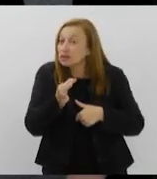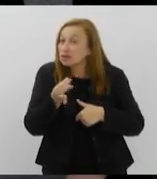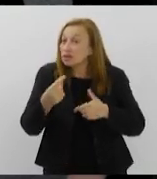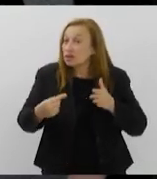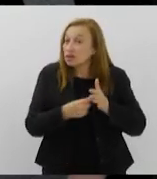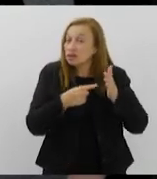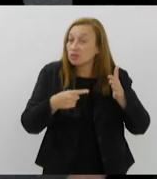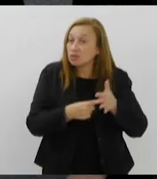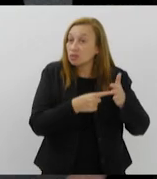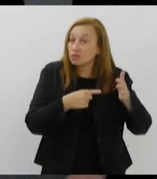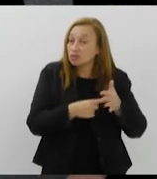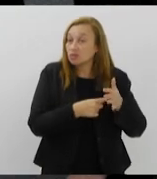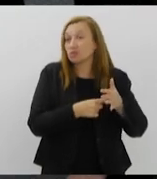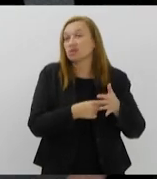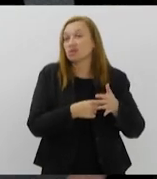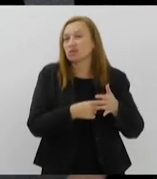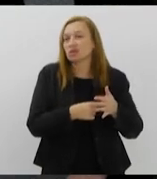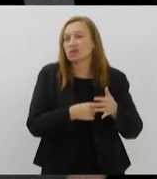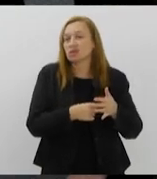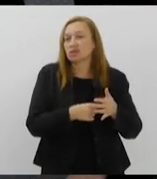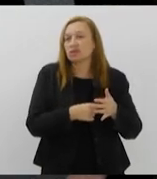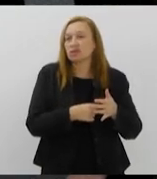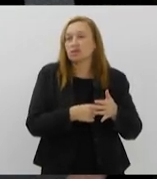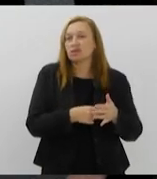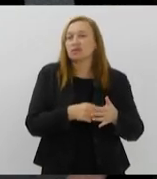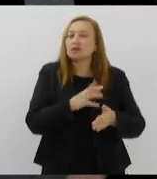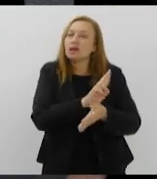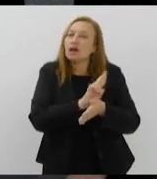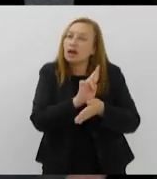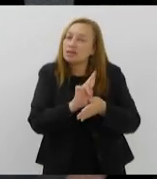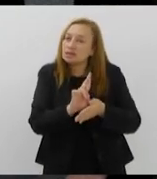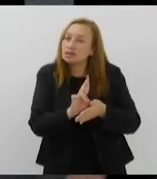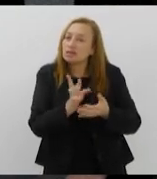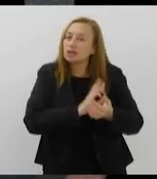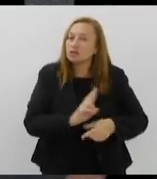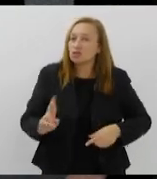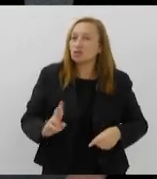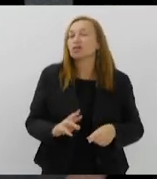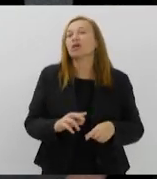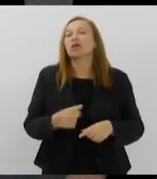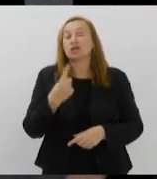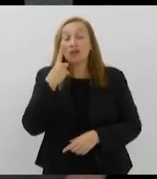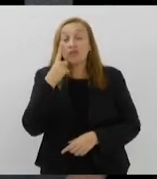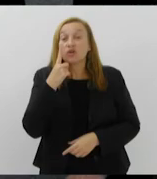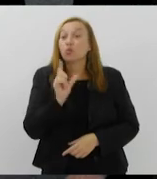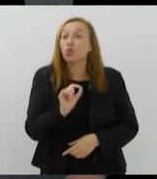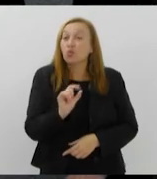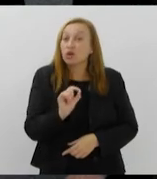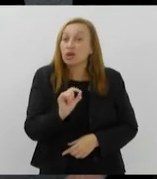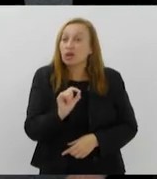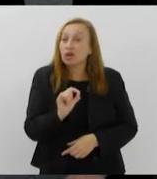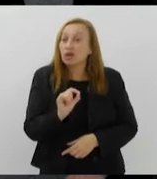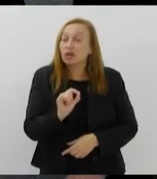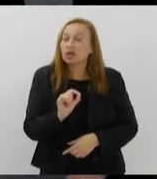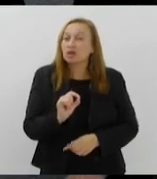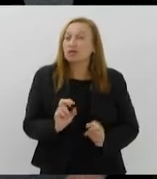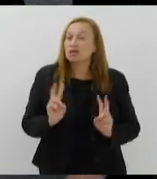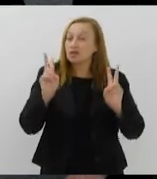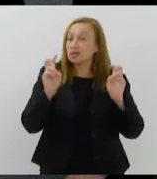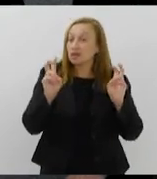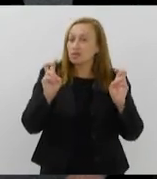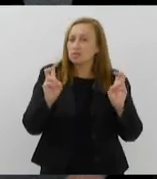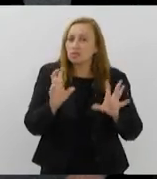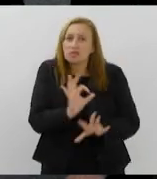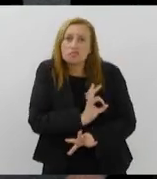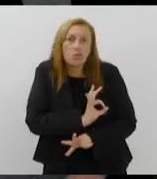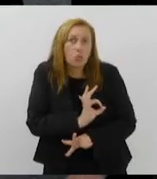denúncias recebidas de violência e de racismo religioso, justamente porque a gente está vendo que esses casos estão virando casos de